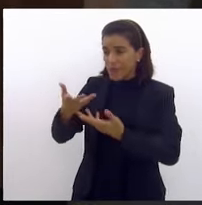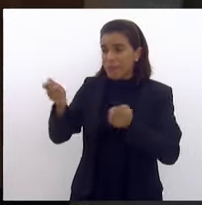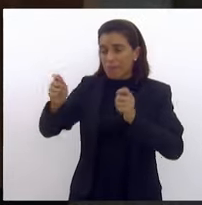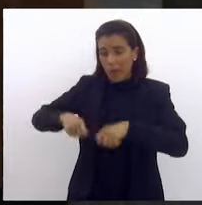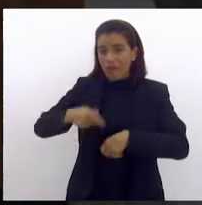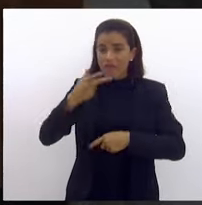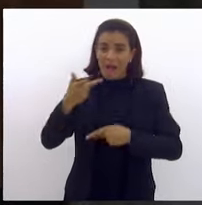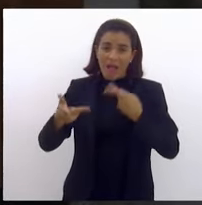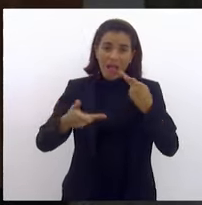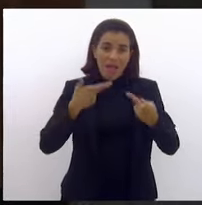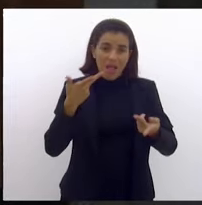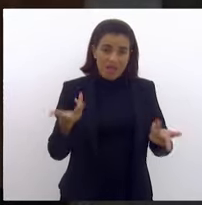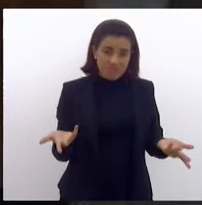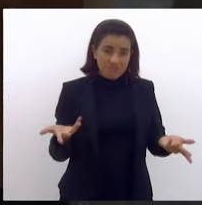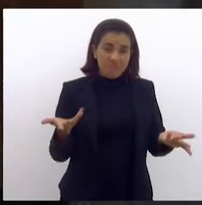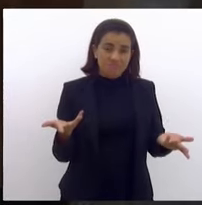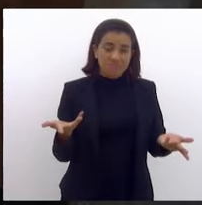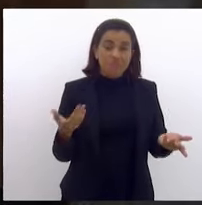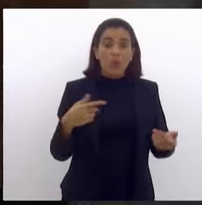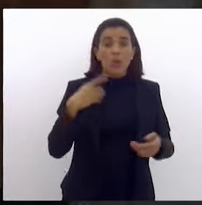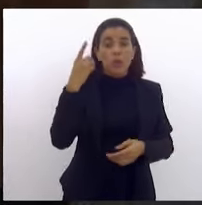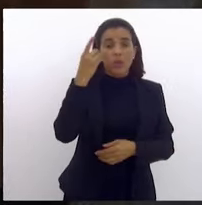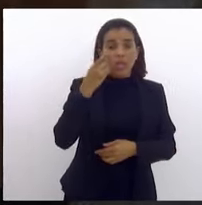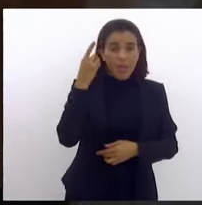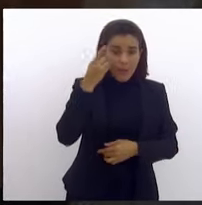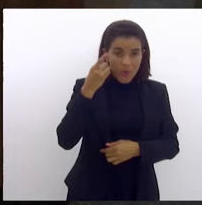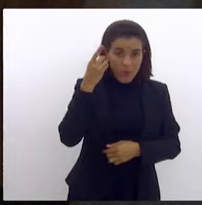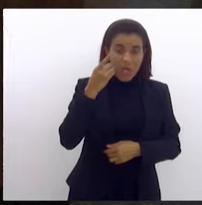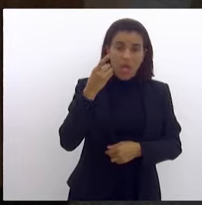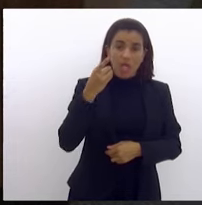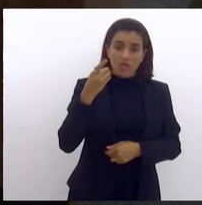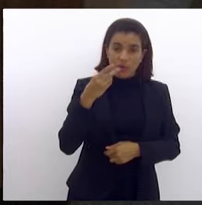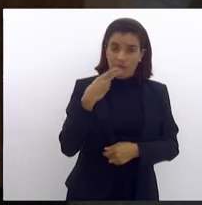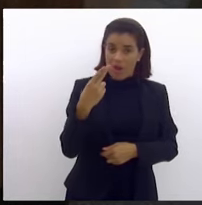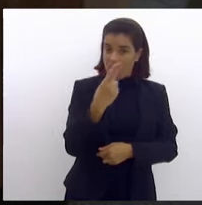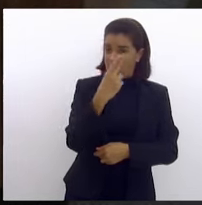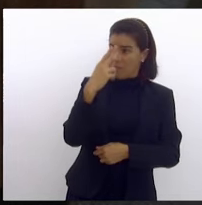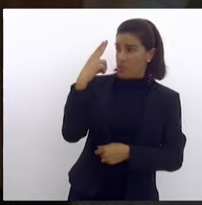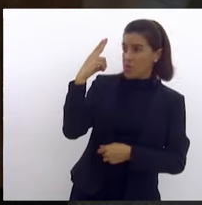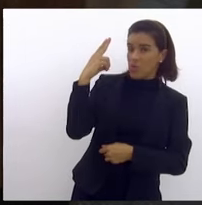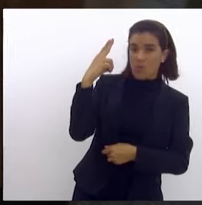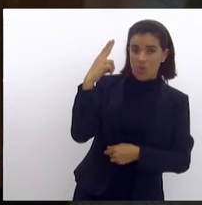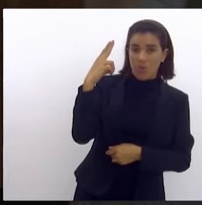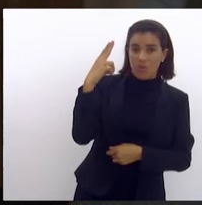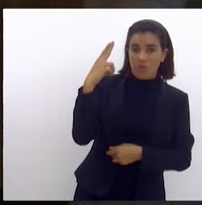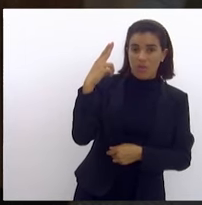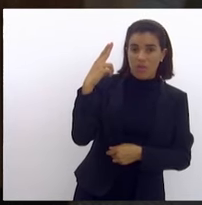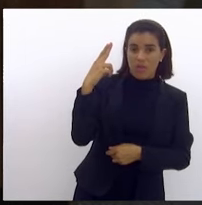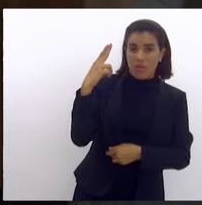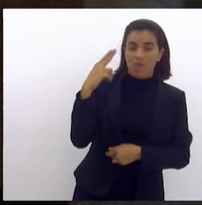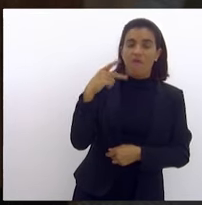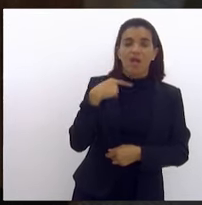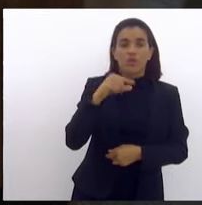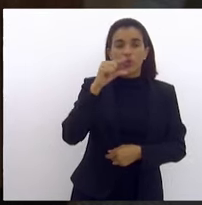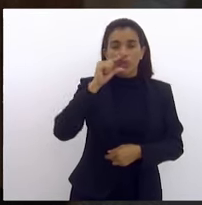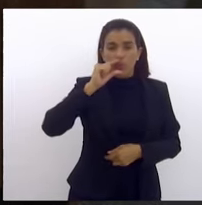e bem entenderem. O deputado que me citou, falando de